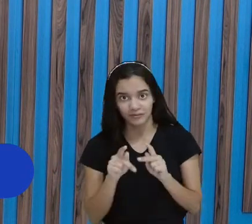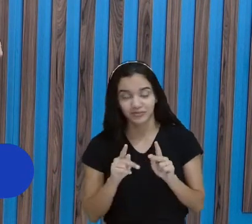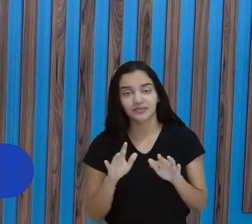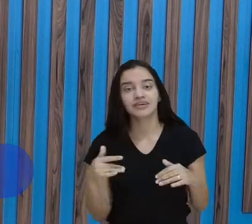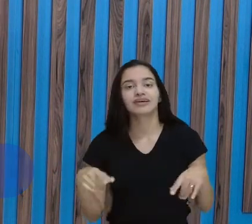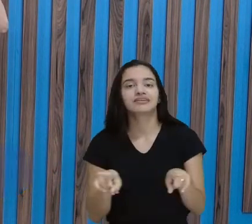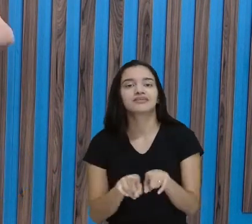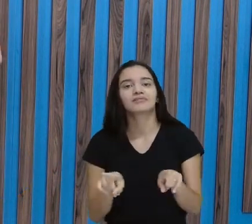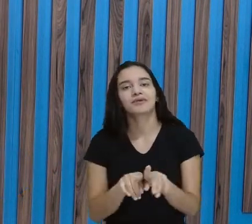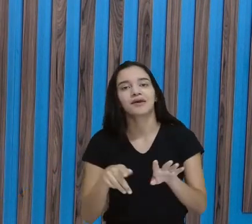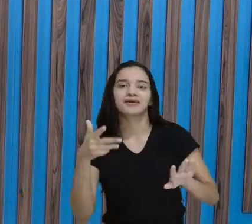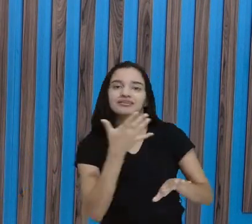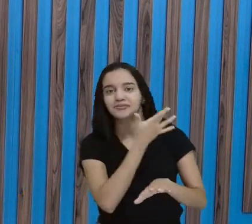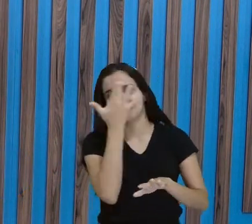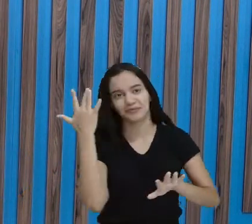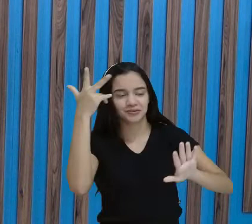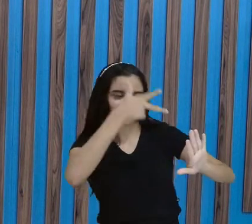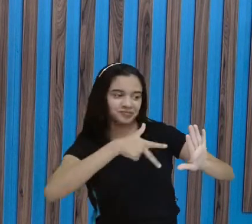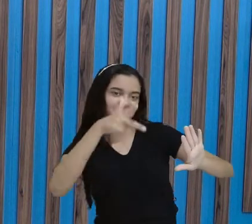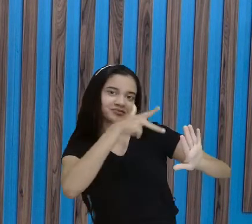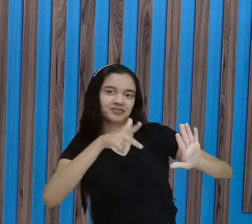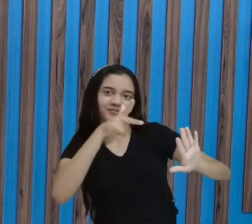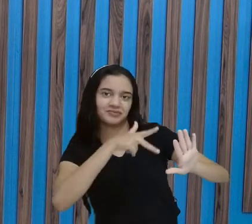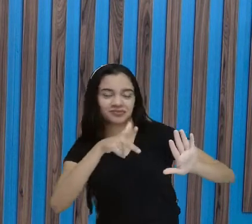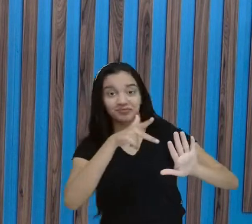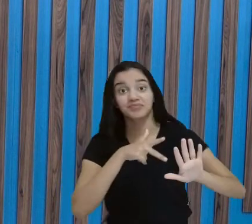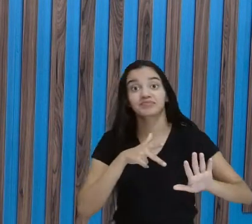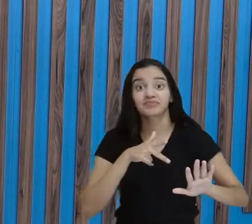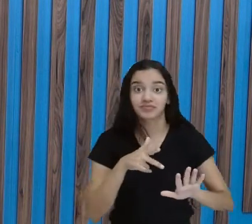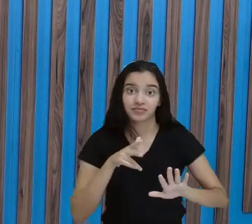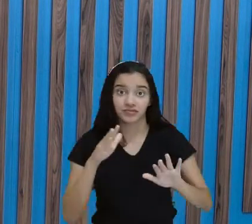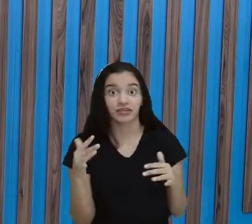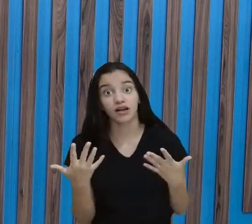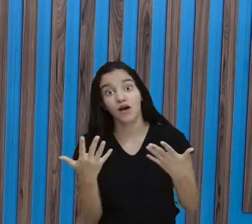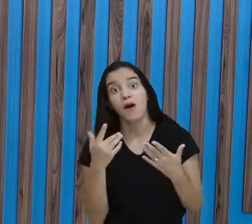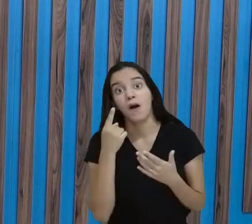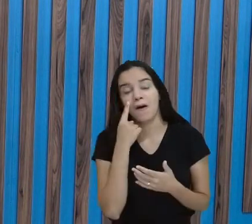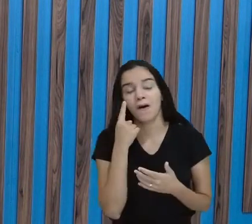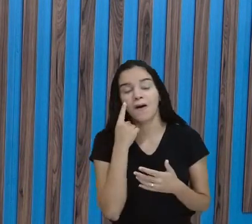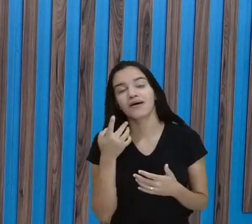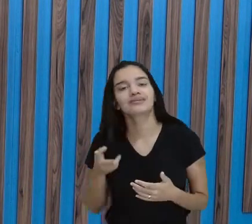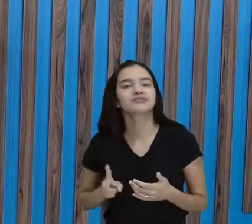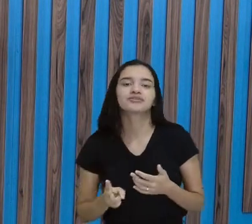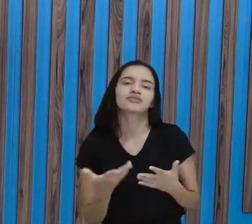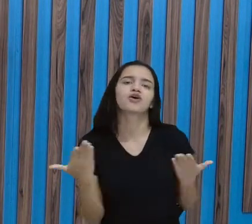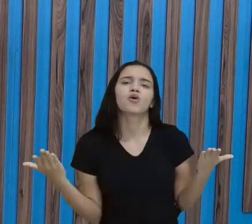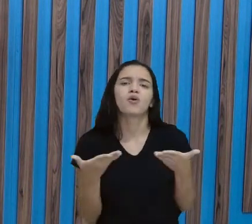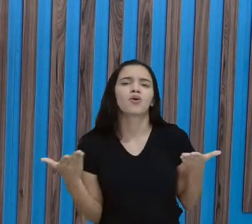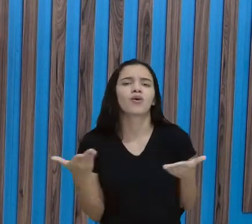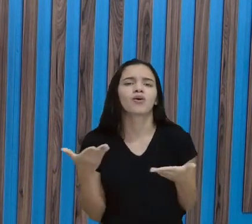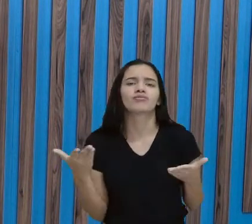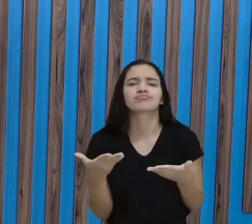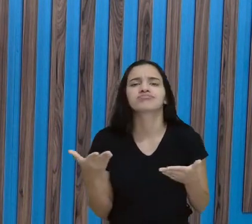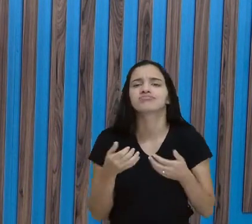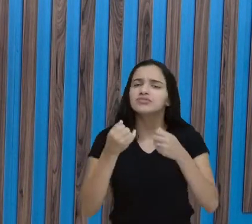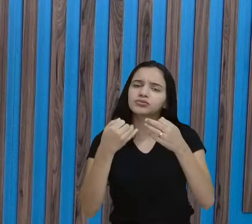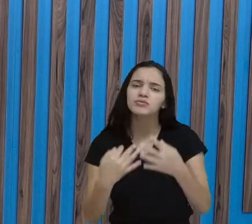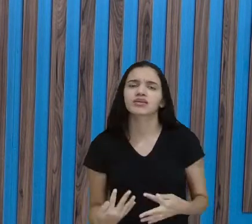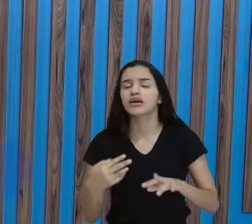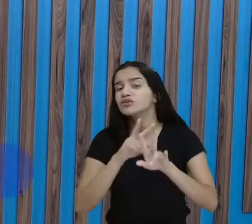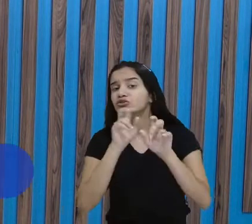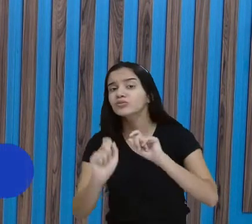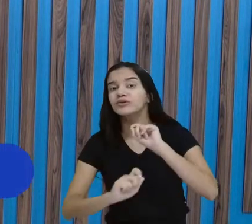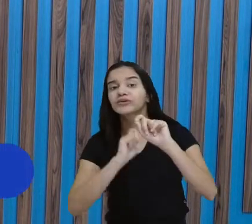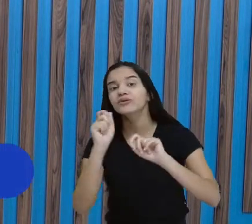além do que, o pessoal da produção também, que dá um show ali. Tá massa? Então, vamos lá. Seguindo, hoje nós vamos falar um pouquinho sobre paisagens.